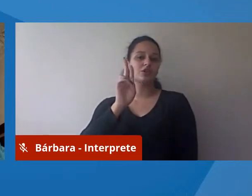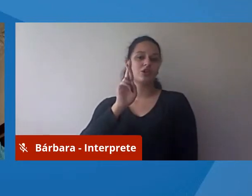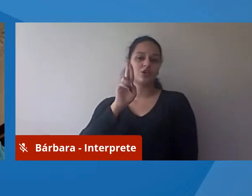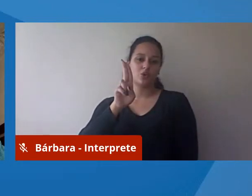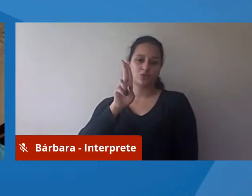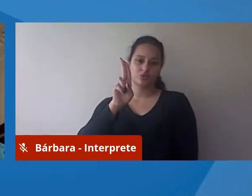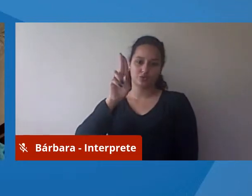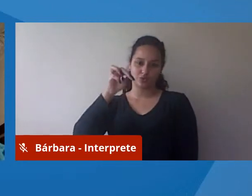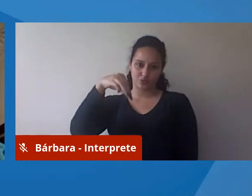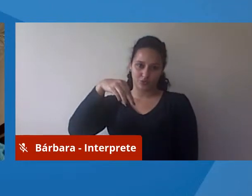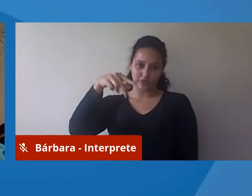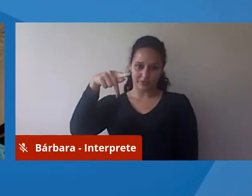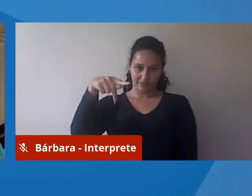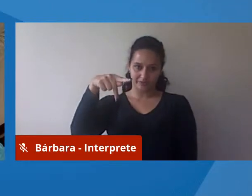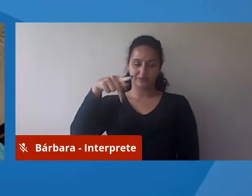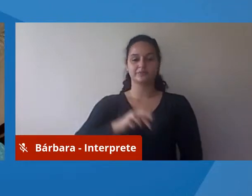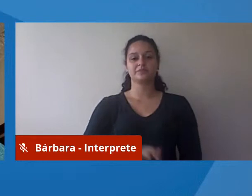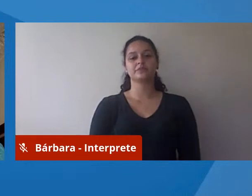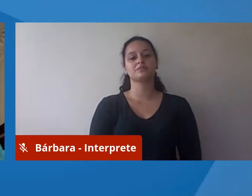Né?